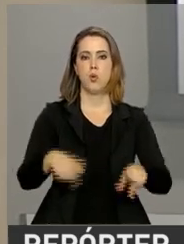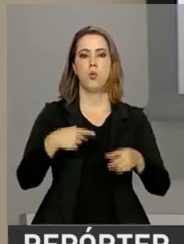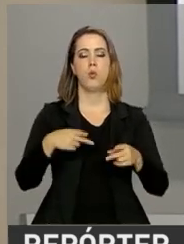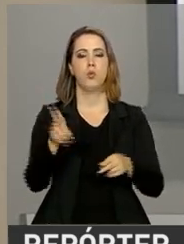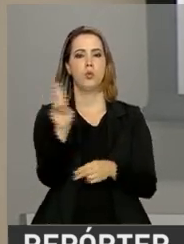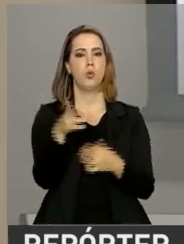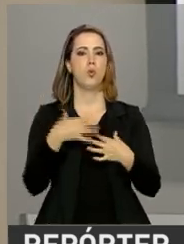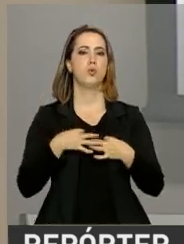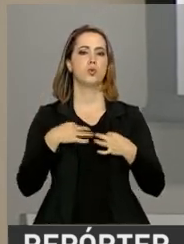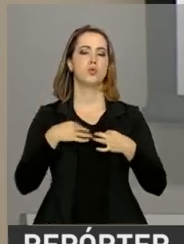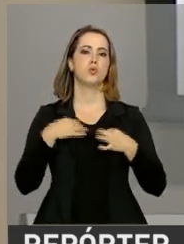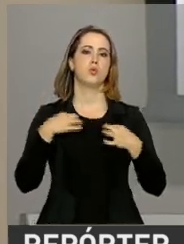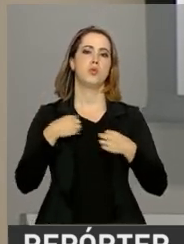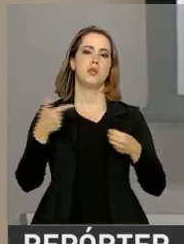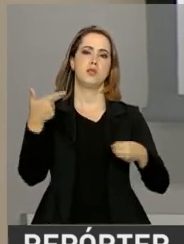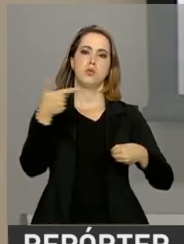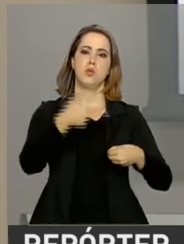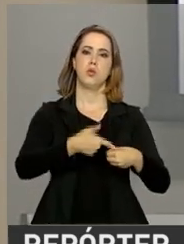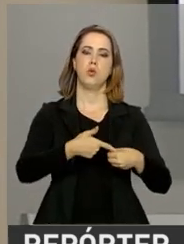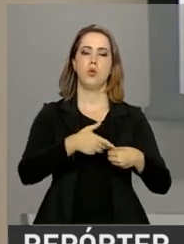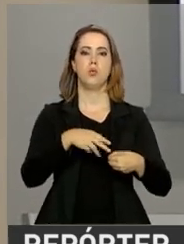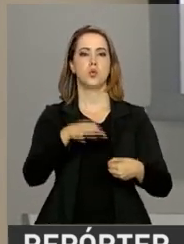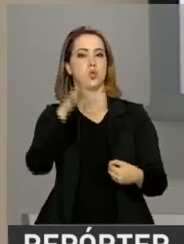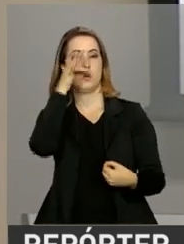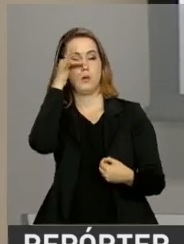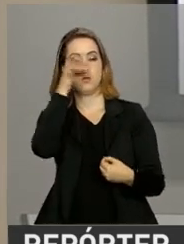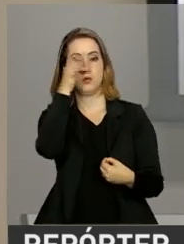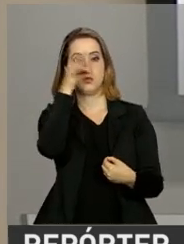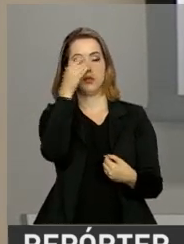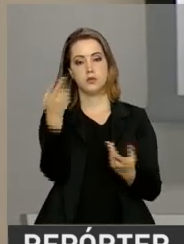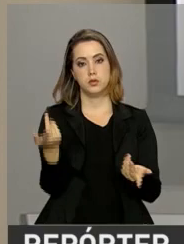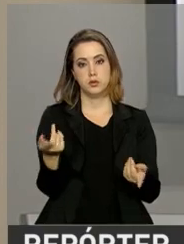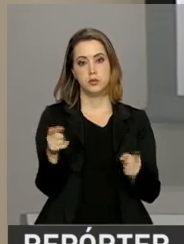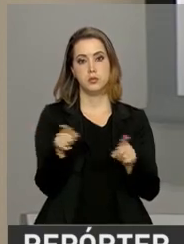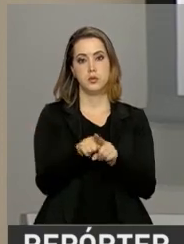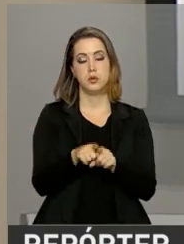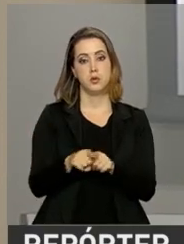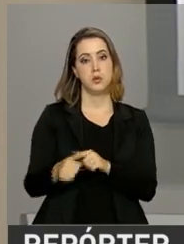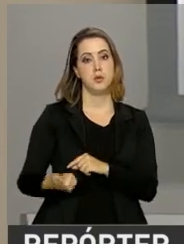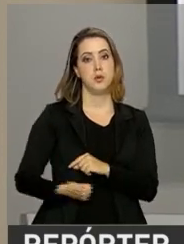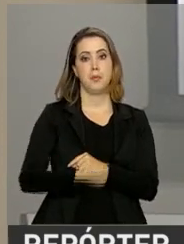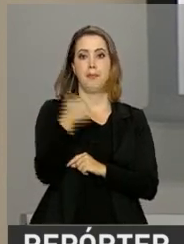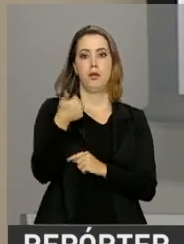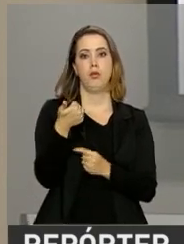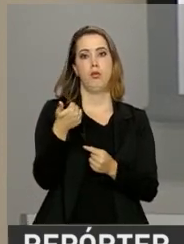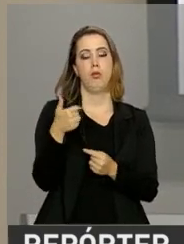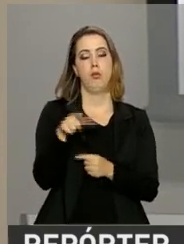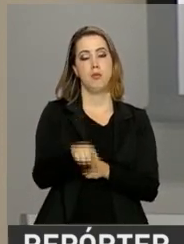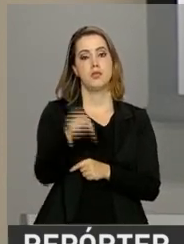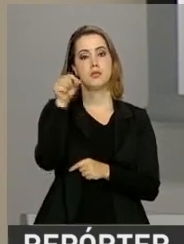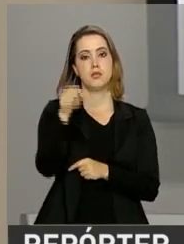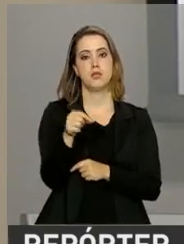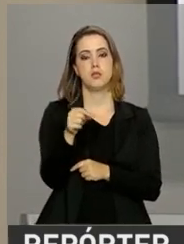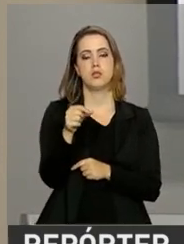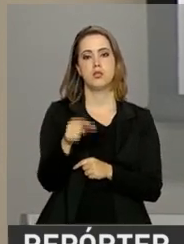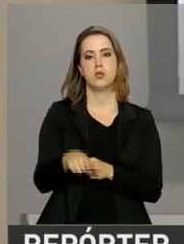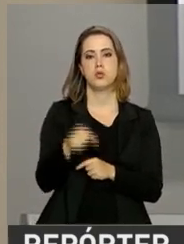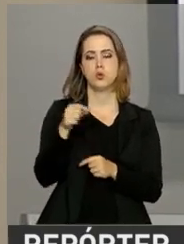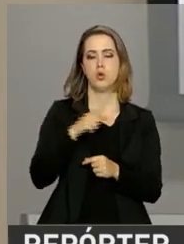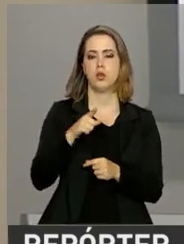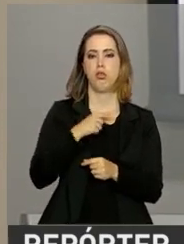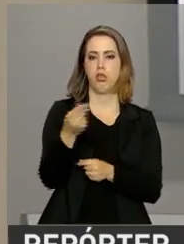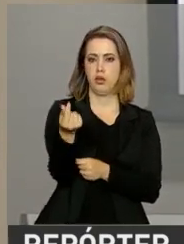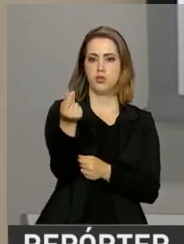pessoal combustível e e Perfumaria principalmente em detrimento de um consumo mais básico ou seja sobra um recurso